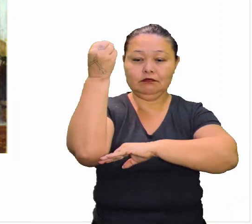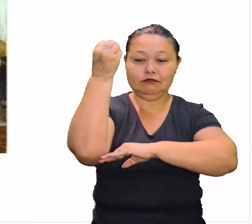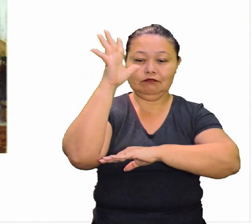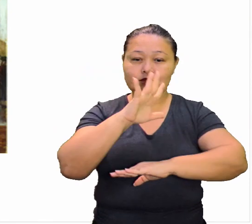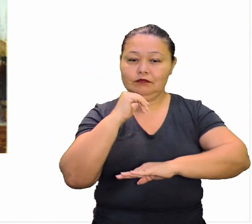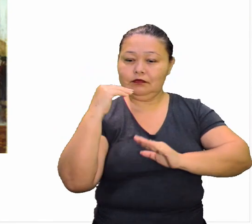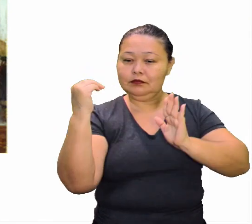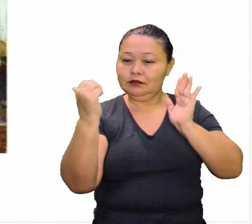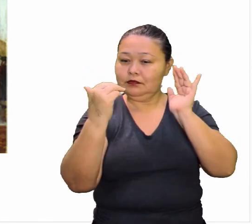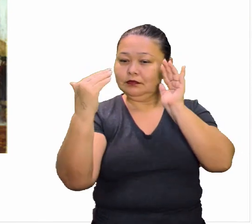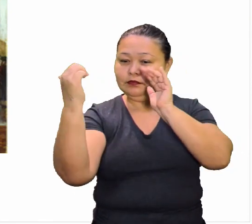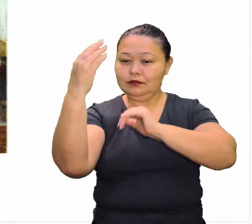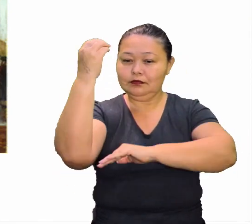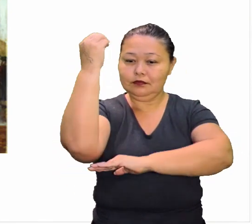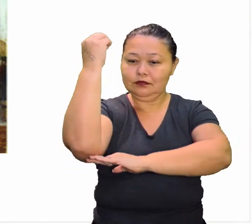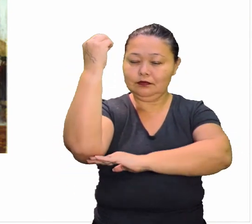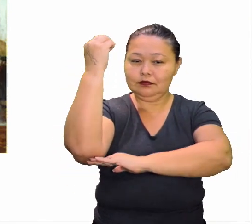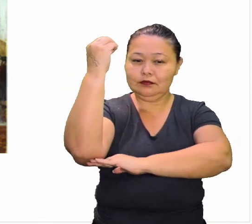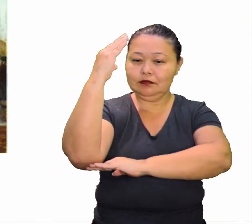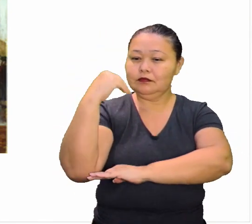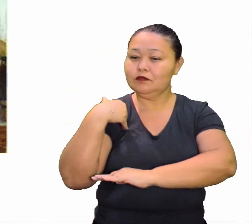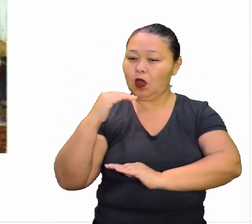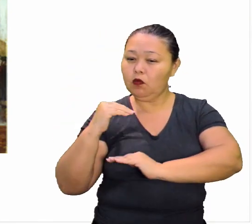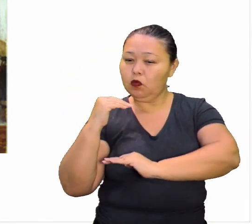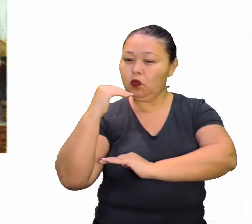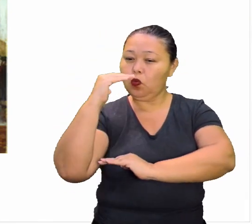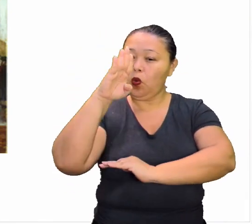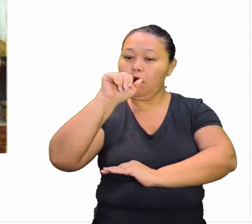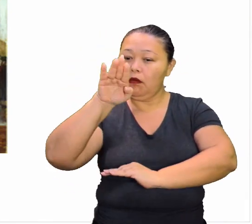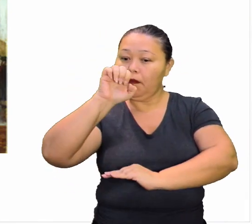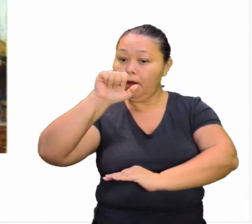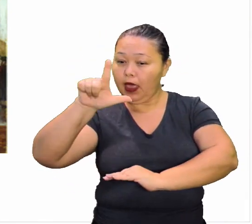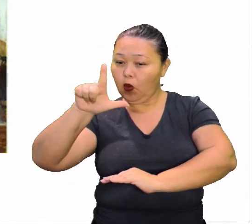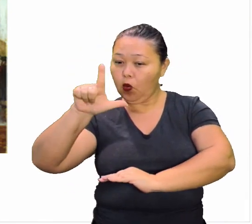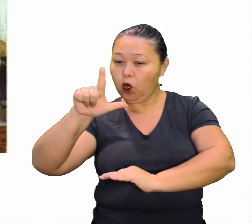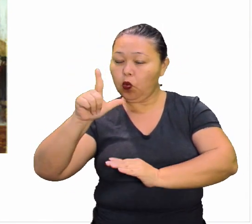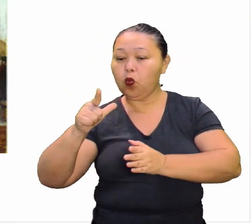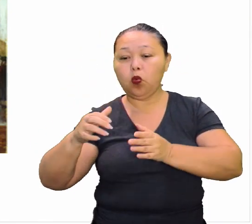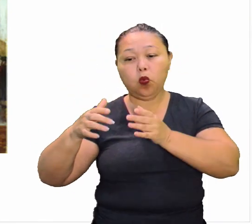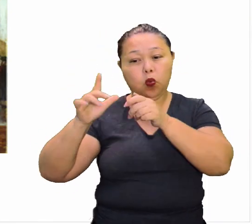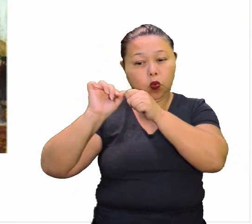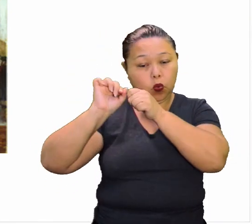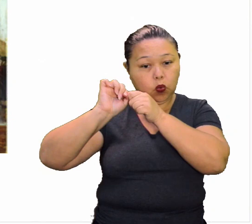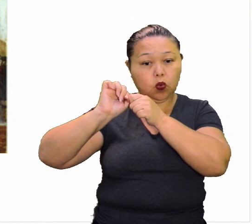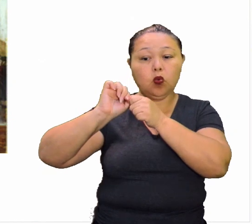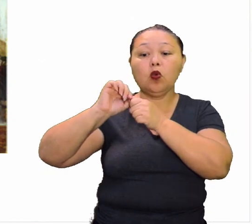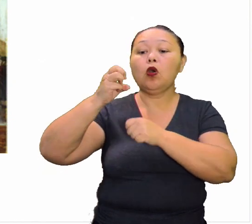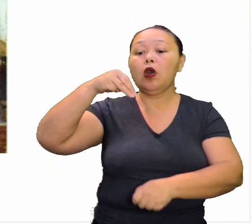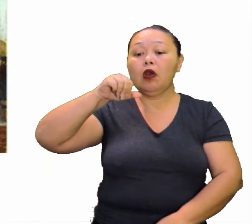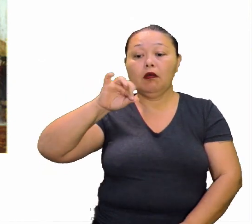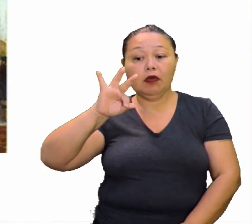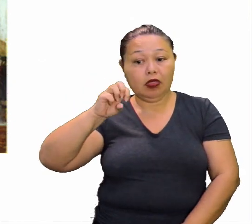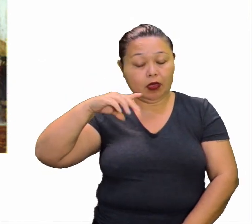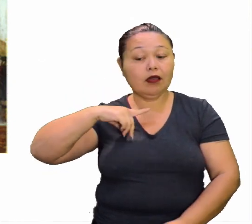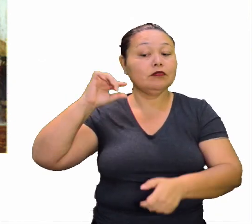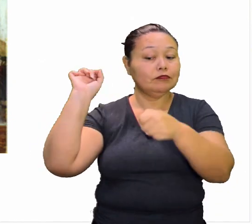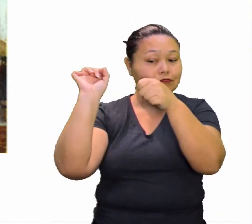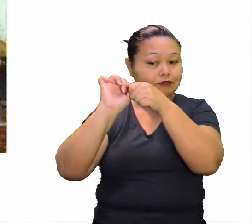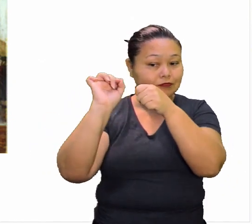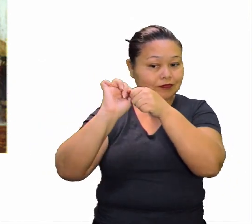Vocês já ouviram falar também da questão da Torre de Babel. São os mesopotâmicos que vão fazer isso